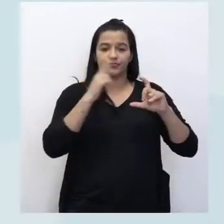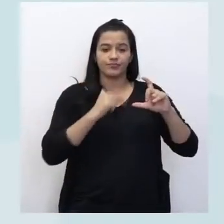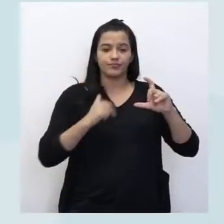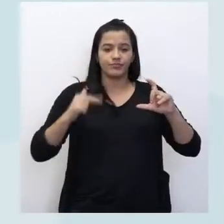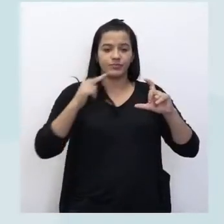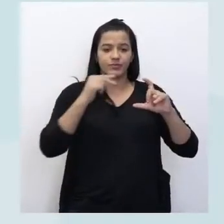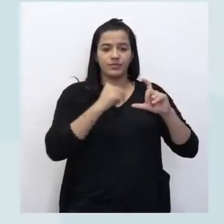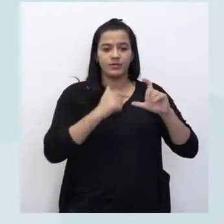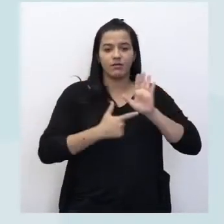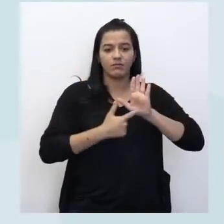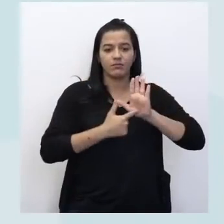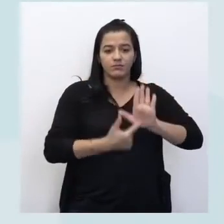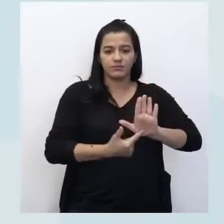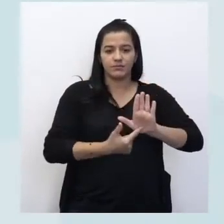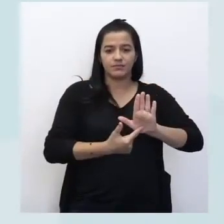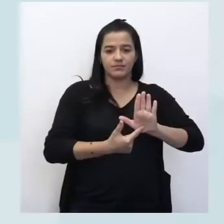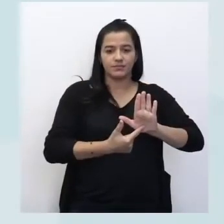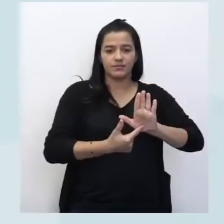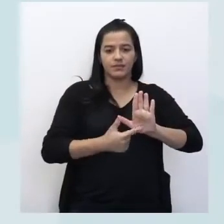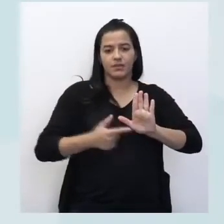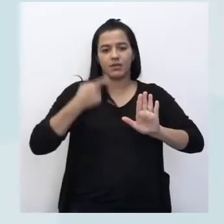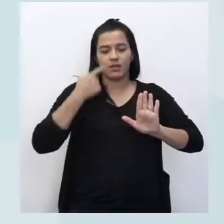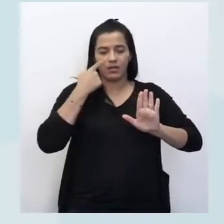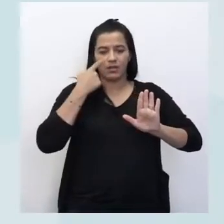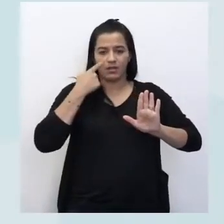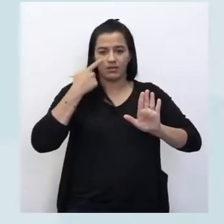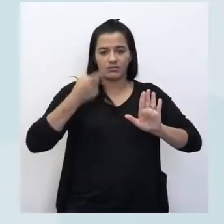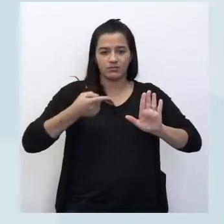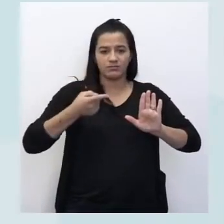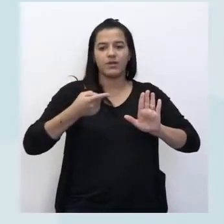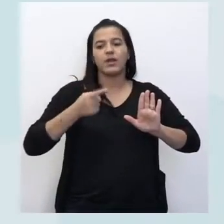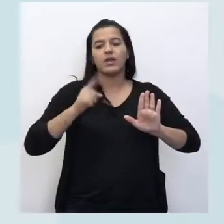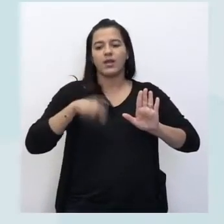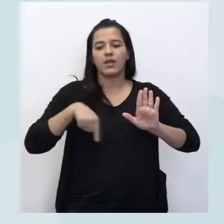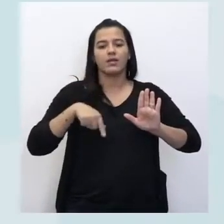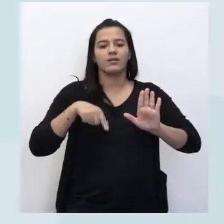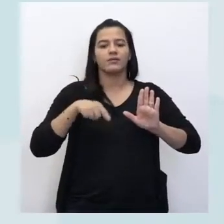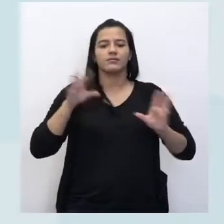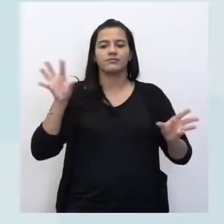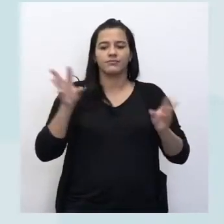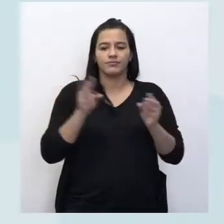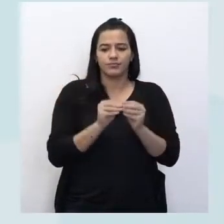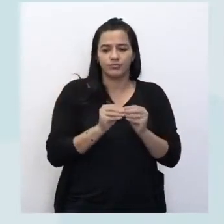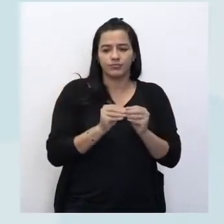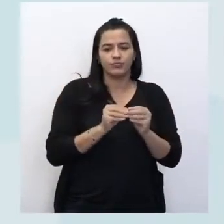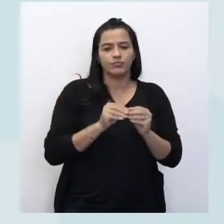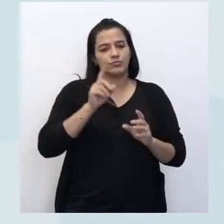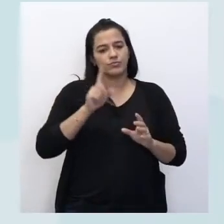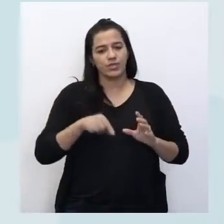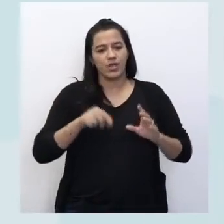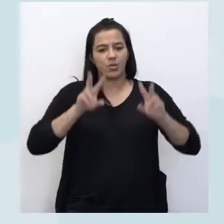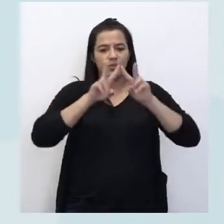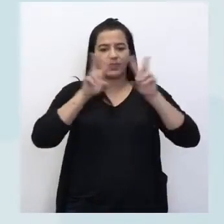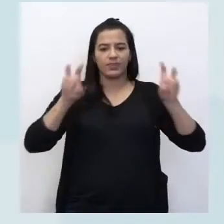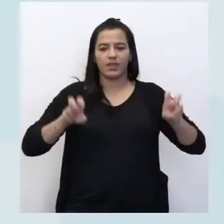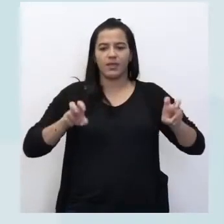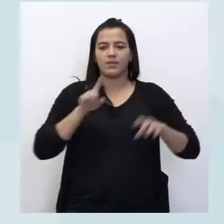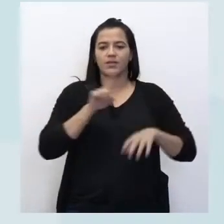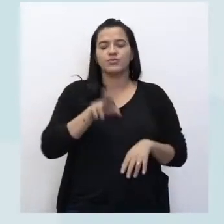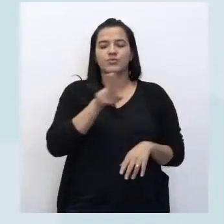né, para representar a teoria da eugenia. E essa imagem ficou sendo o logo